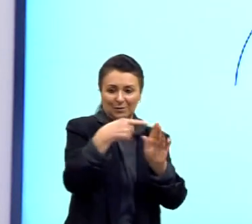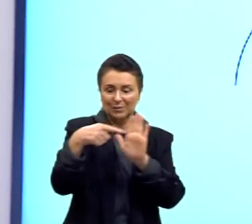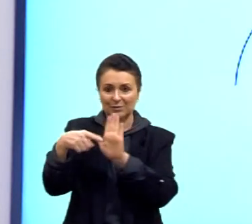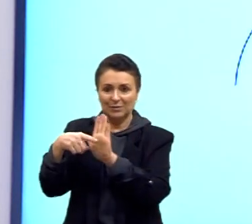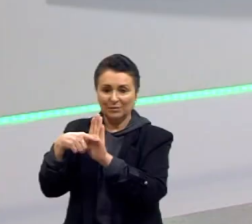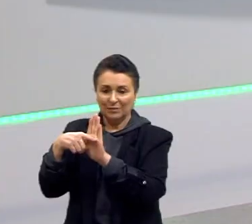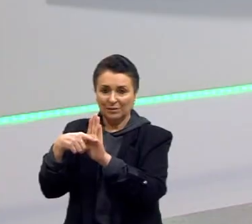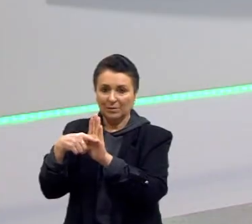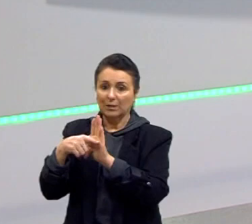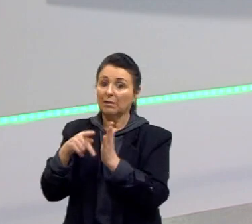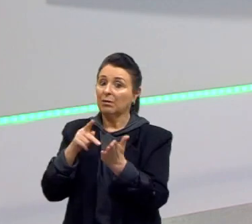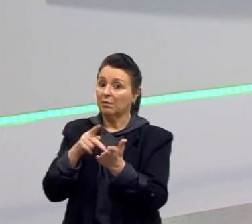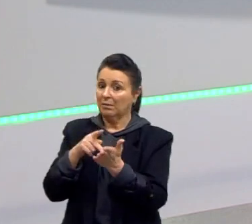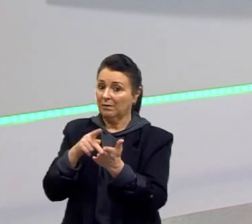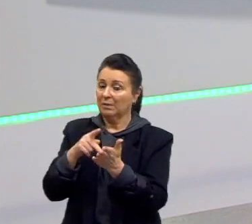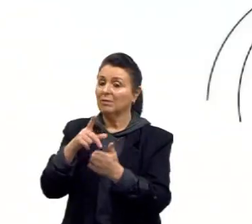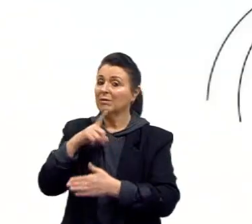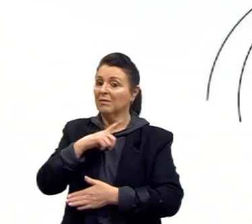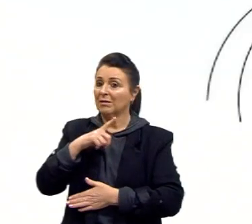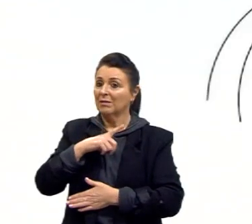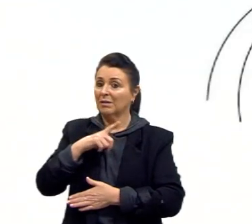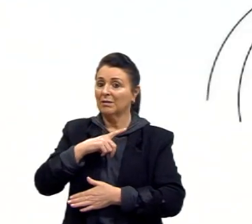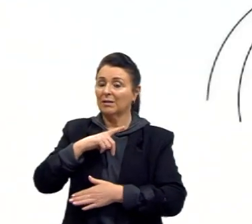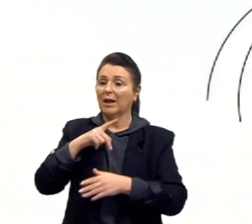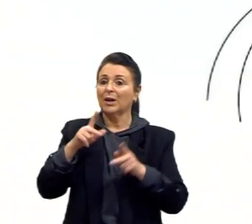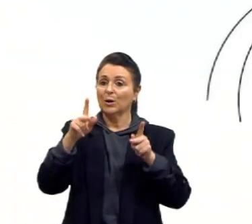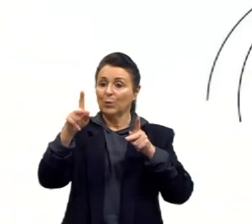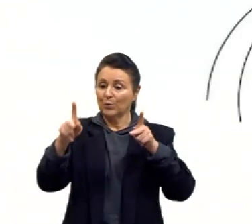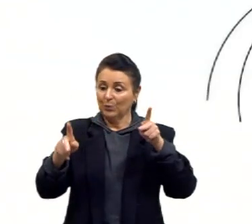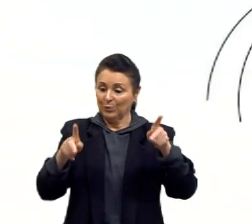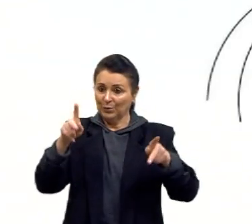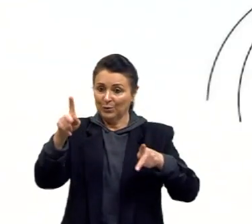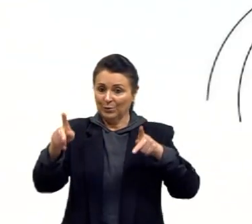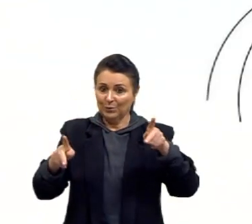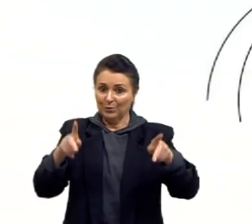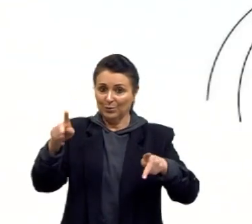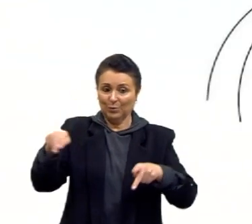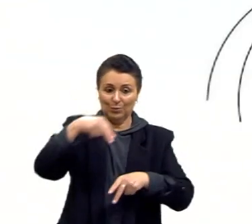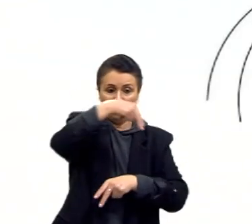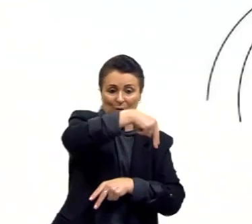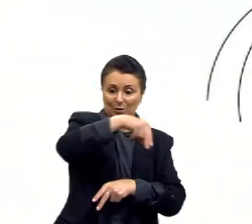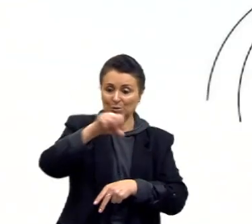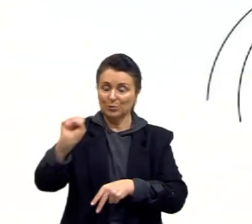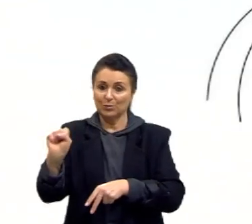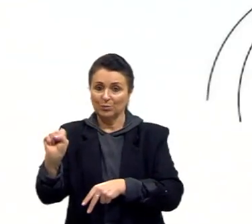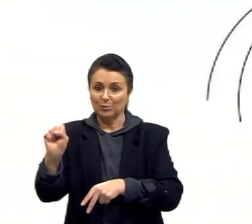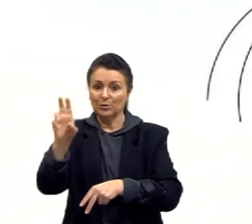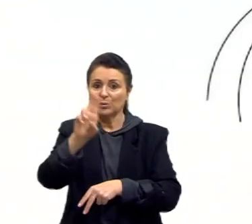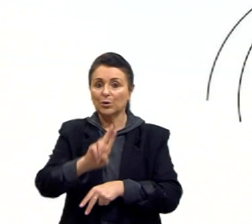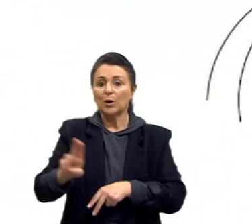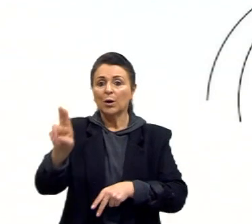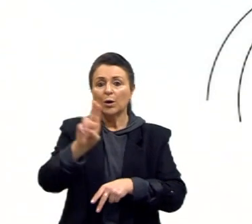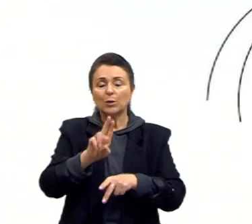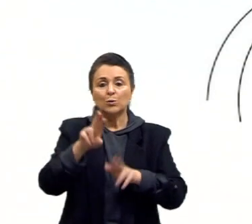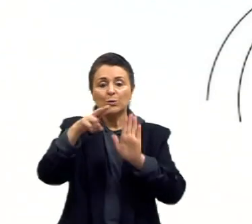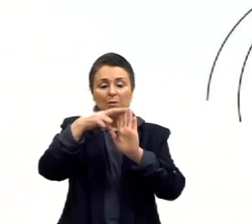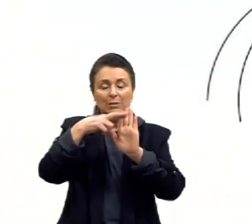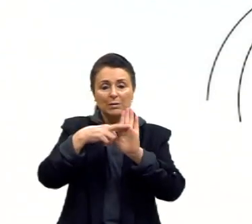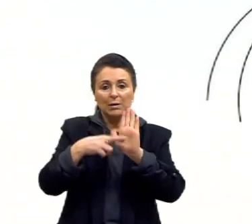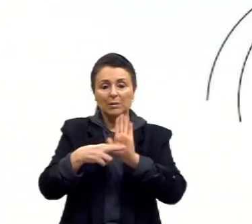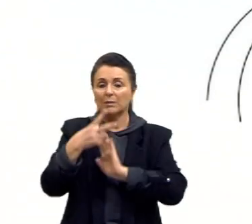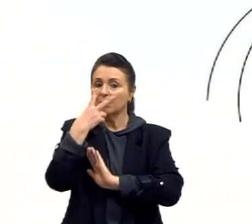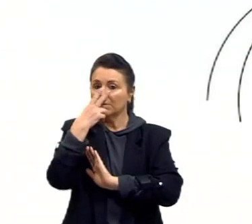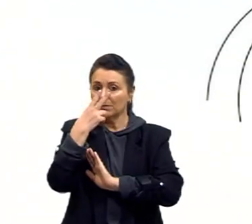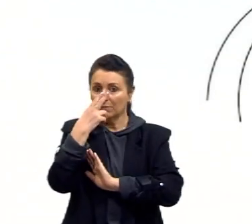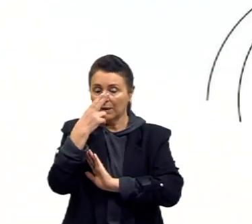na verdade né a gente tem então o Polo Norte e o sul tá e a gente usa né as mesmas regras